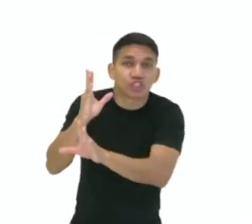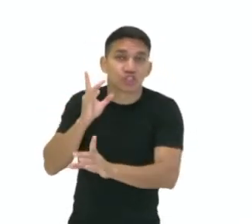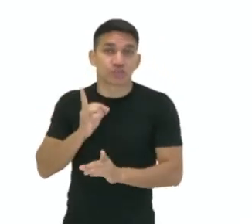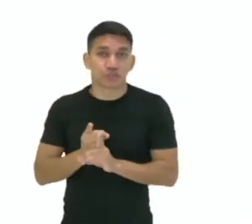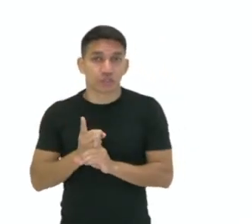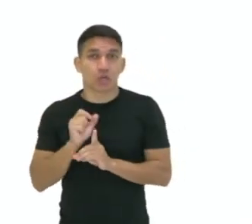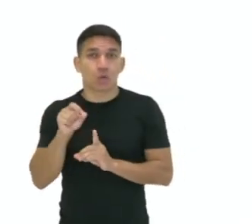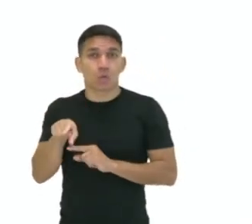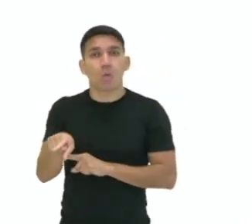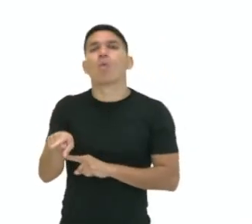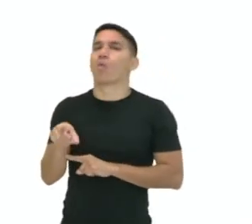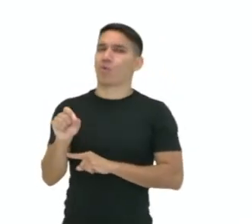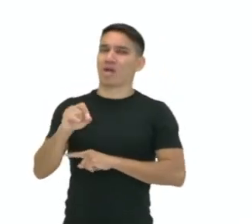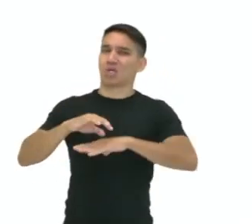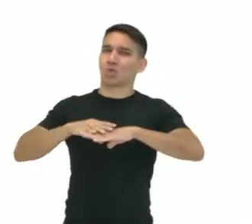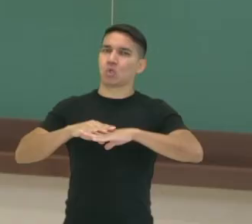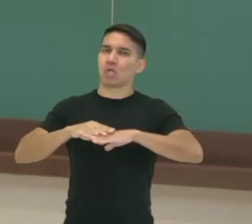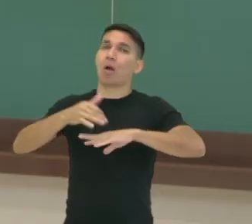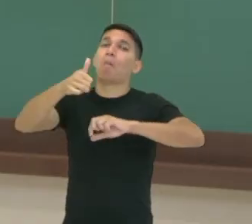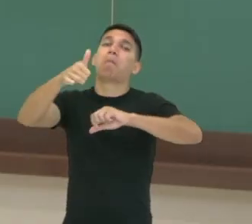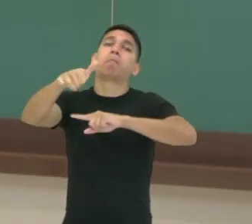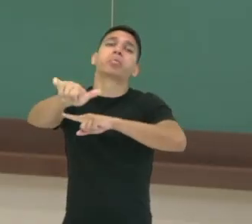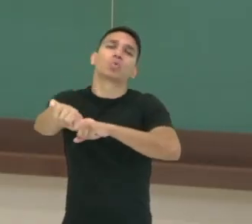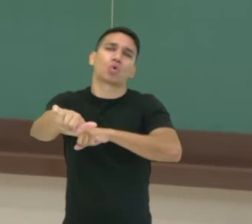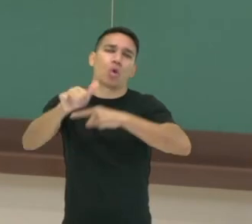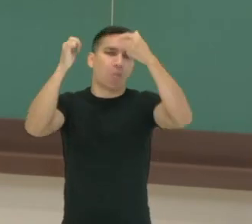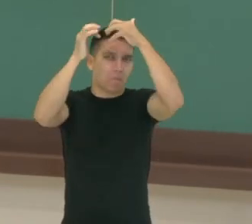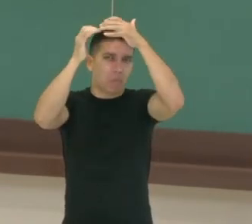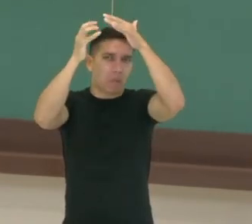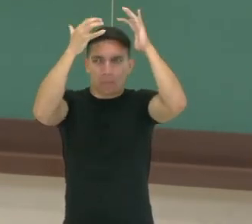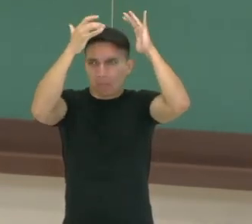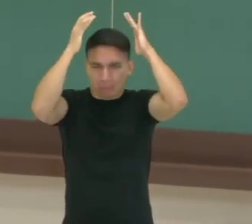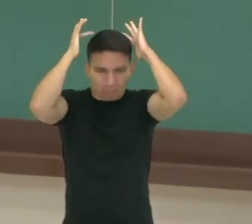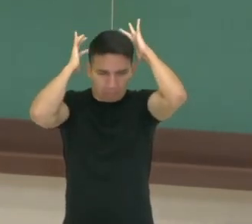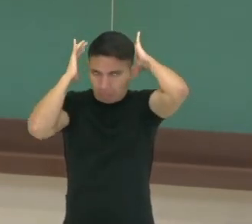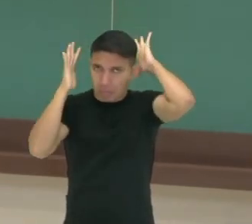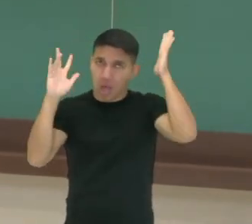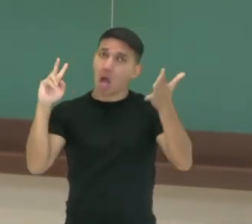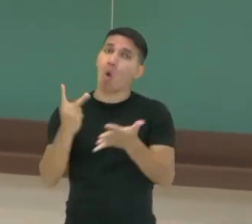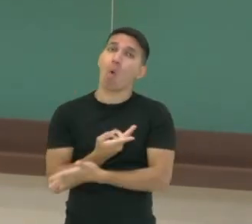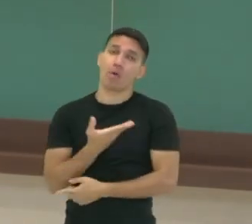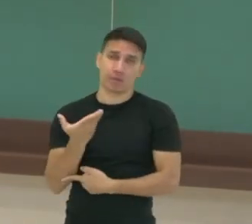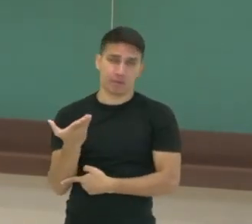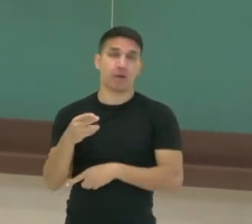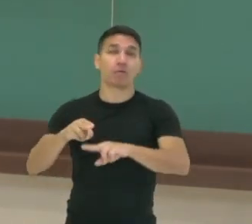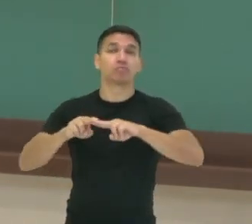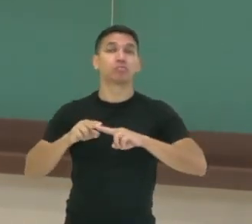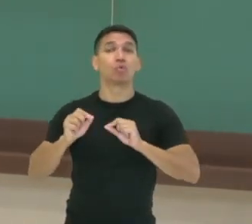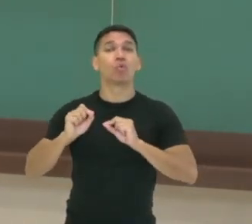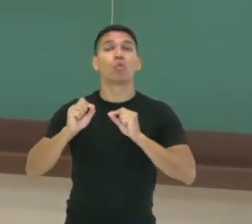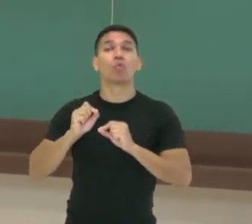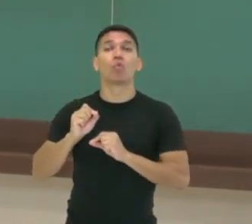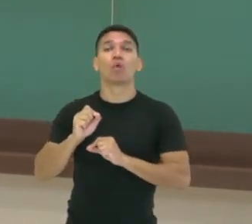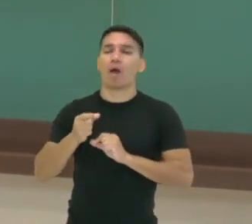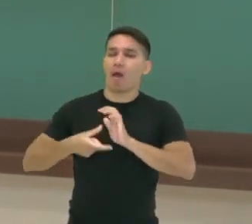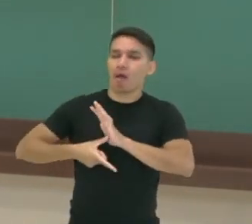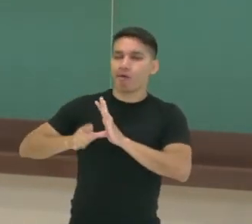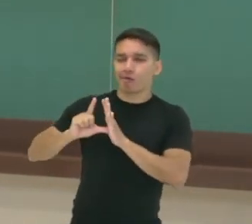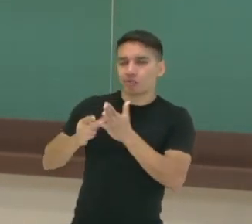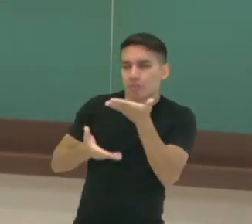doença, mais destruição desses neurônios vai acontecer. Pois a intervenção